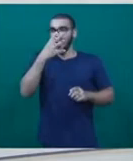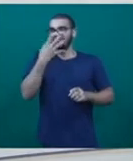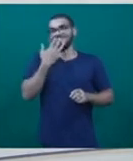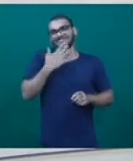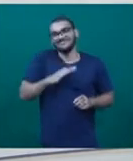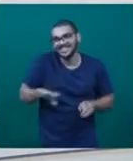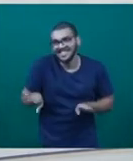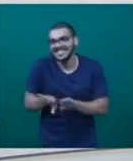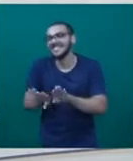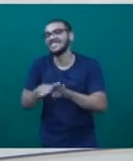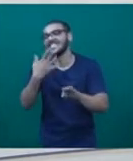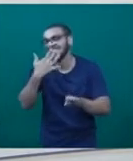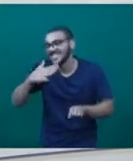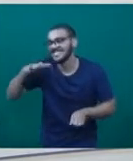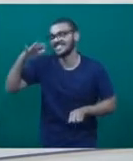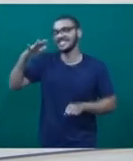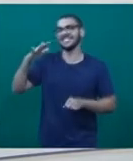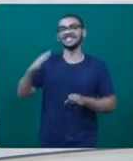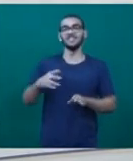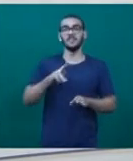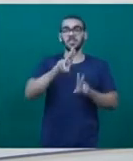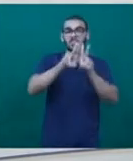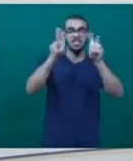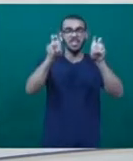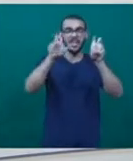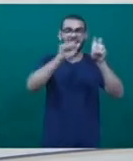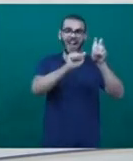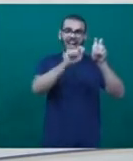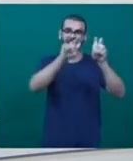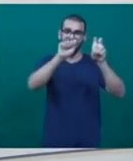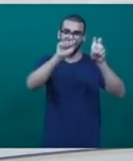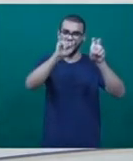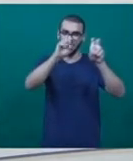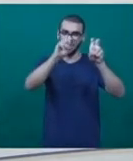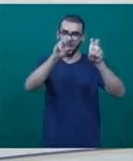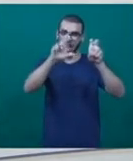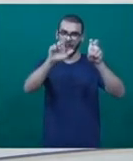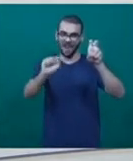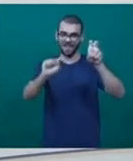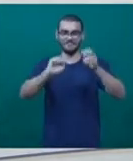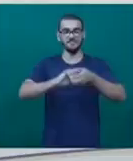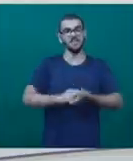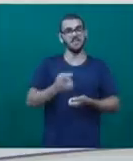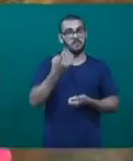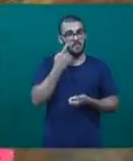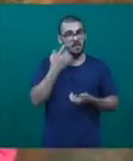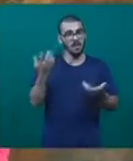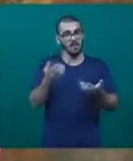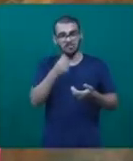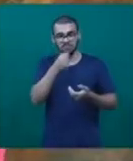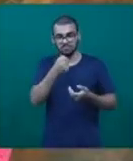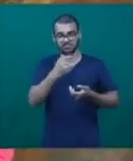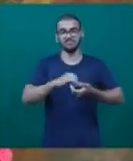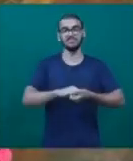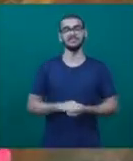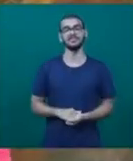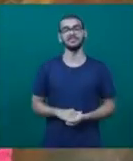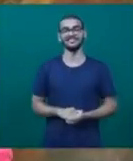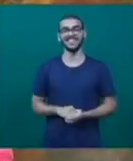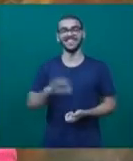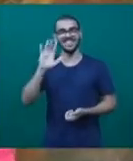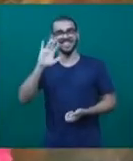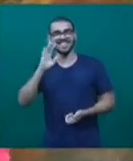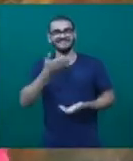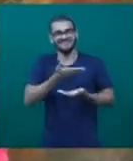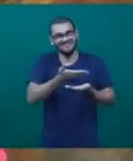e os adultos também. A peça A Gaiola. Quem traz os detalhes para a gente é a repórter Gislene Rodrigues. Olá, Flávio, e a todos